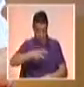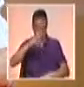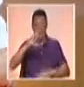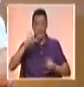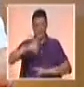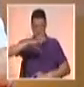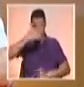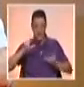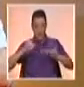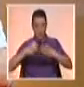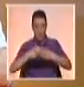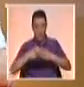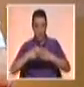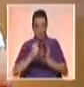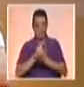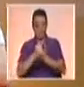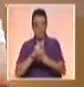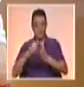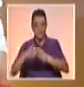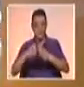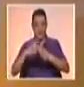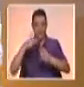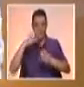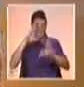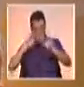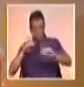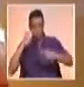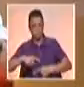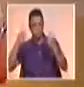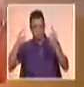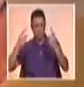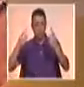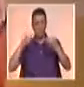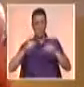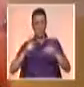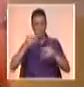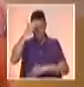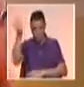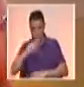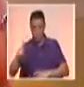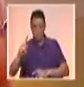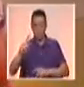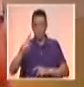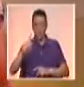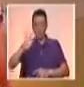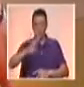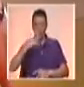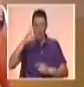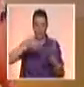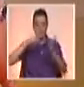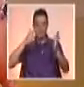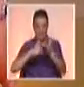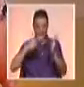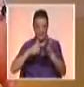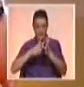equipas de apoio a alunos surdos nas escolas públicas, e aí eles começam a ter um acompanhamento... Com professores de ensino especial, sim, com quatro tipos de técnicos,